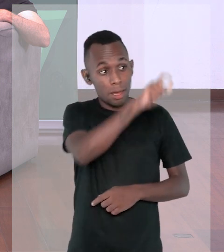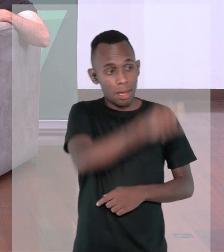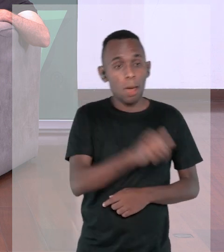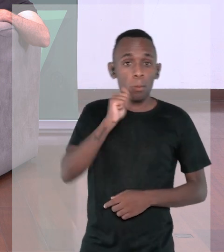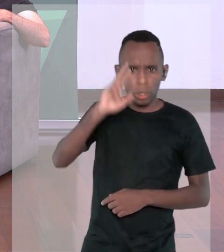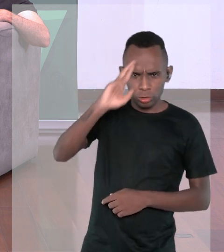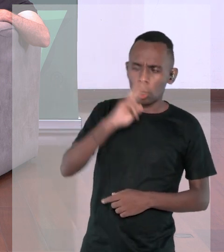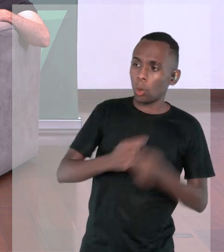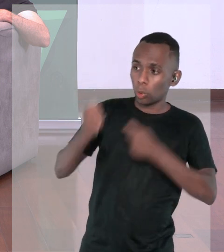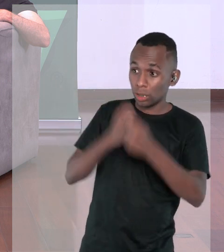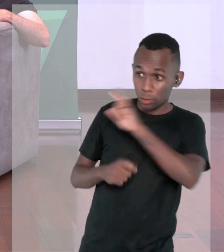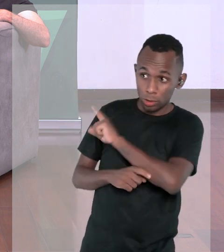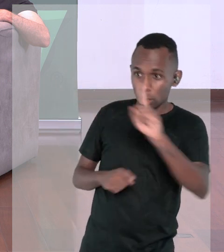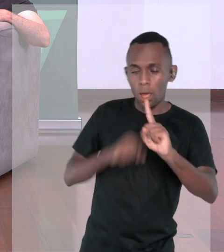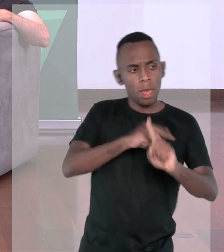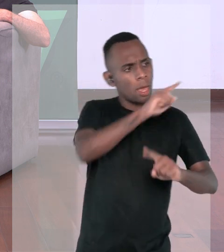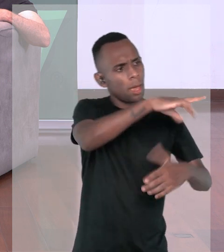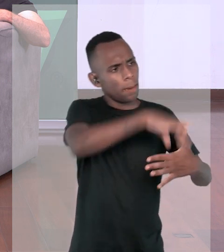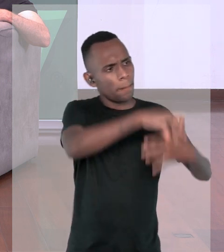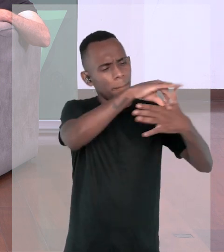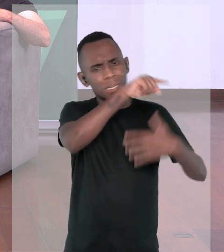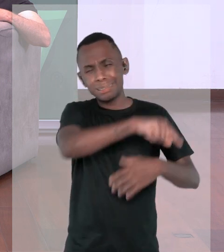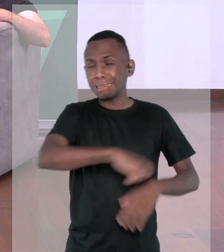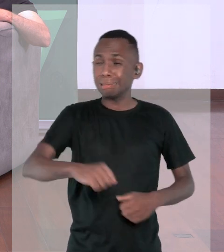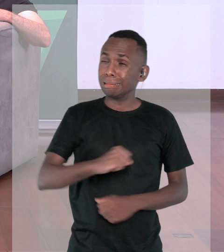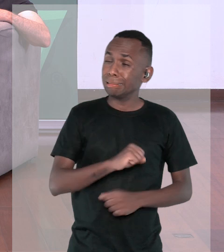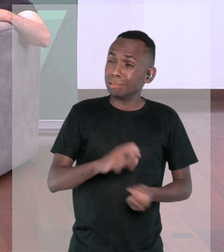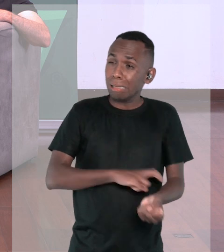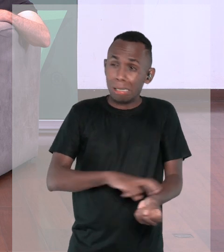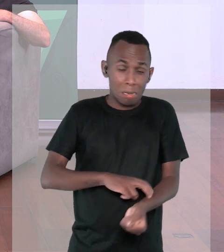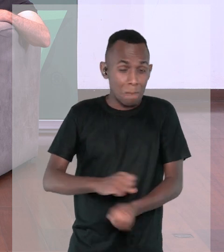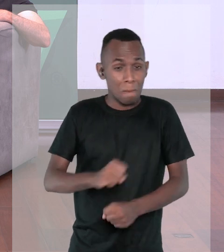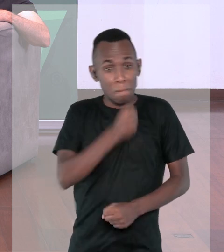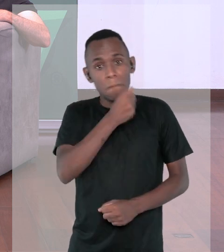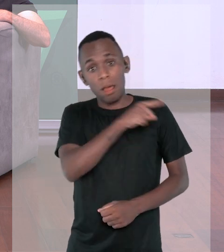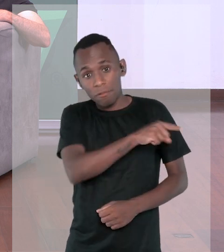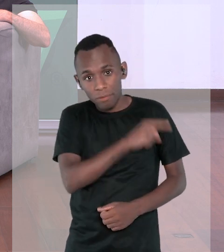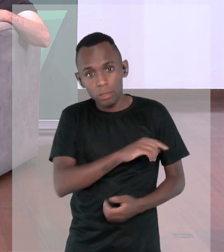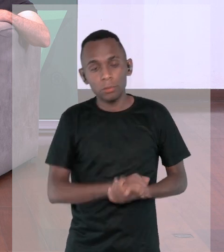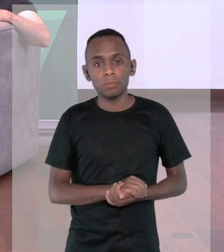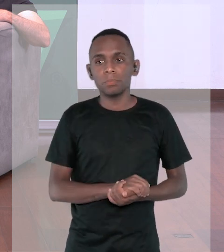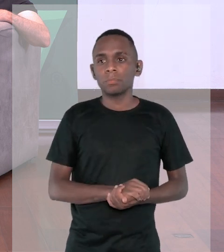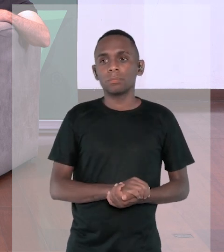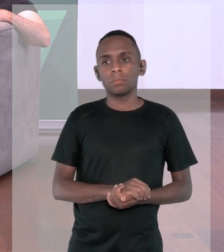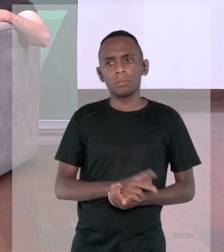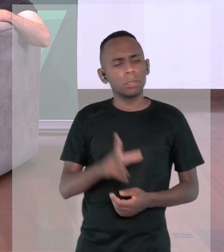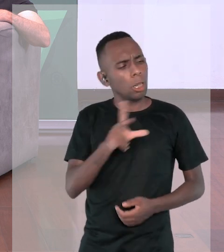controladoria do não era tida como a pessoa mais brava da empresa. Ficou chapa, nossa.